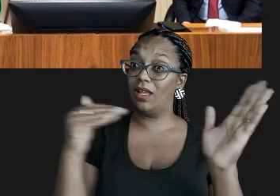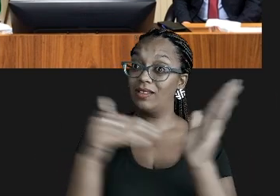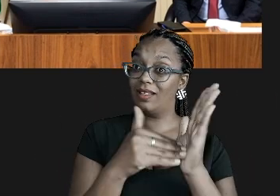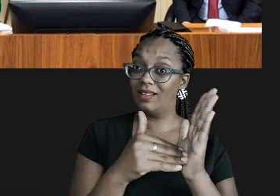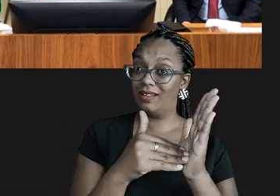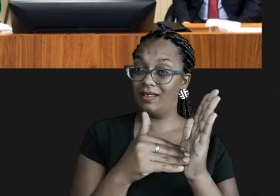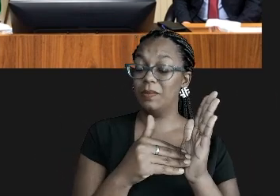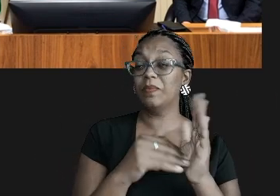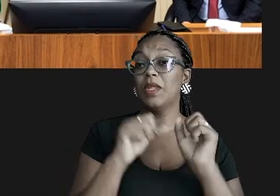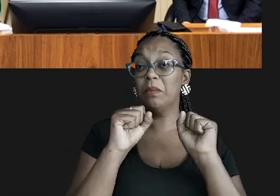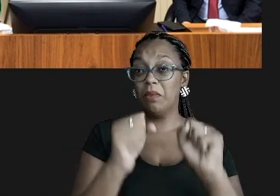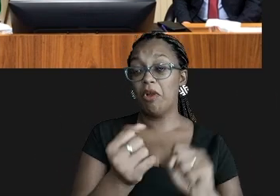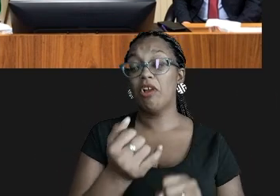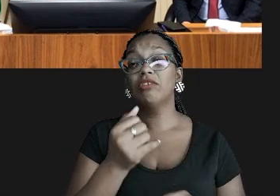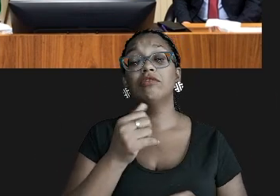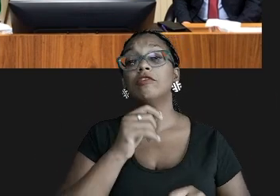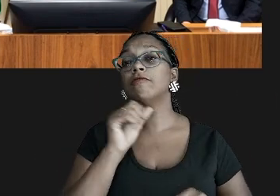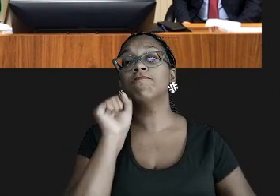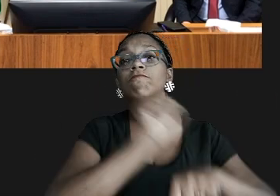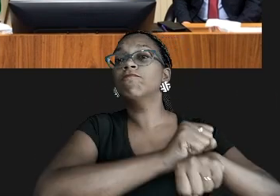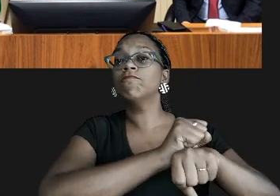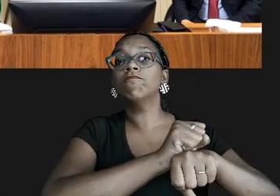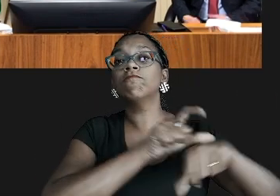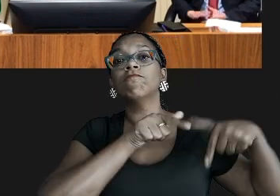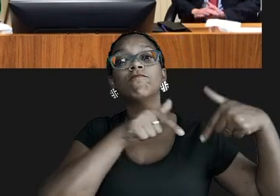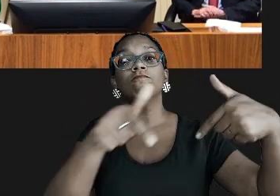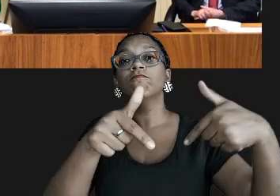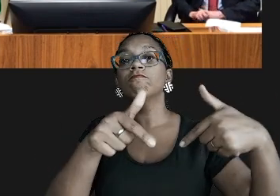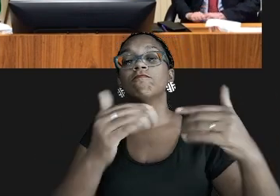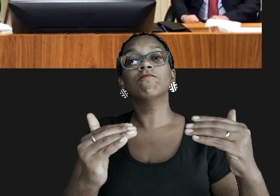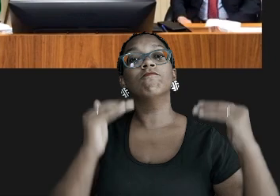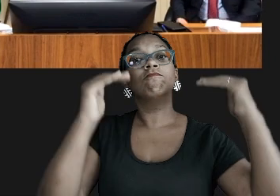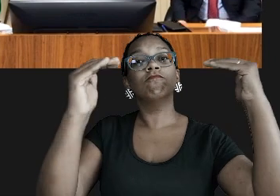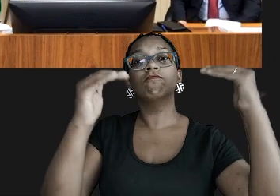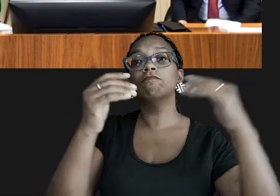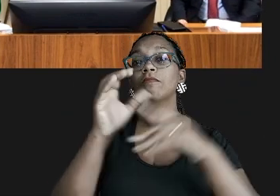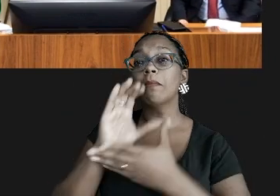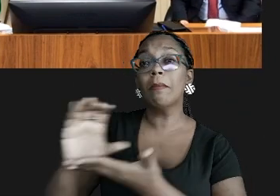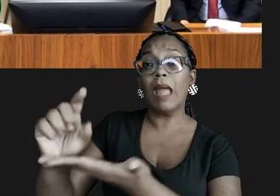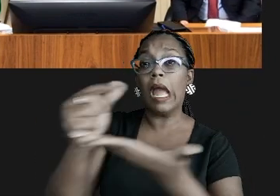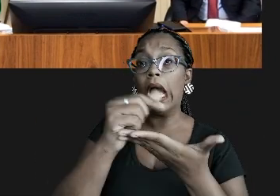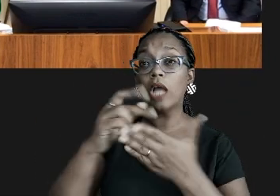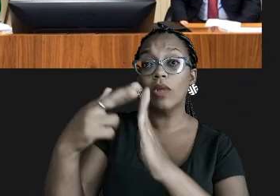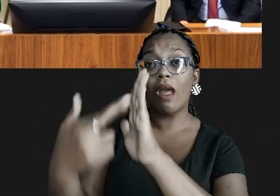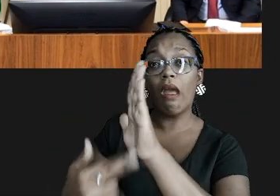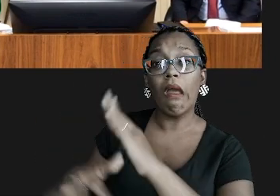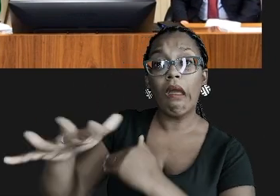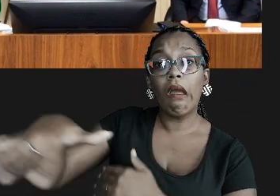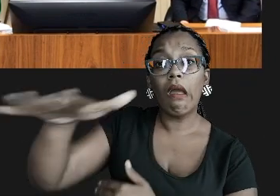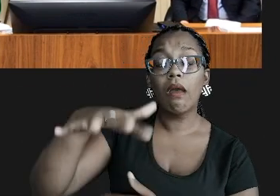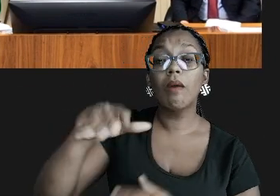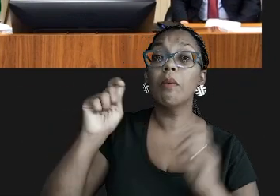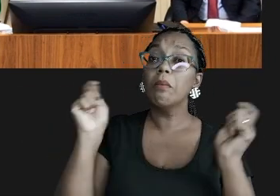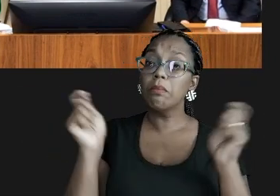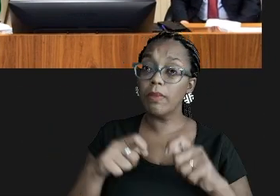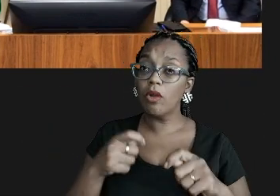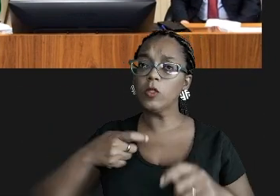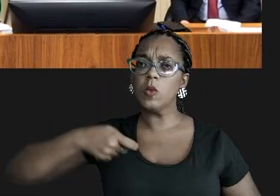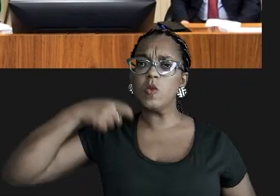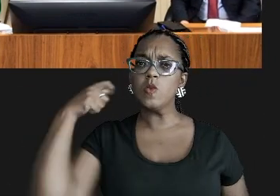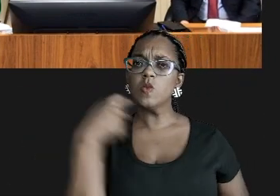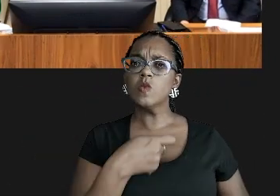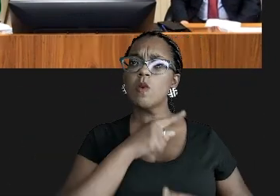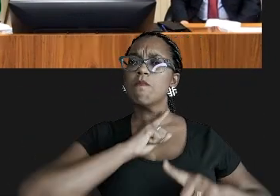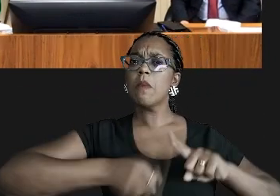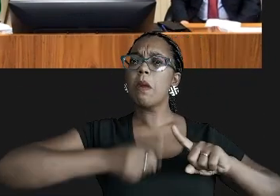eventualmente privar as pessoas exercerem determinados cargos no mercado regulado a gente tem a possibilidade de impor